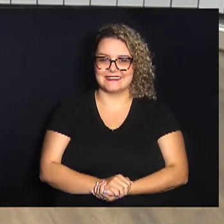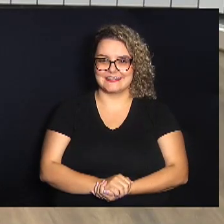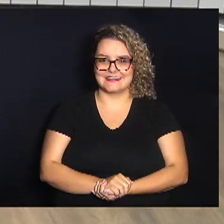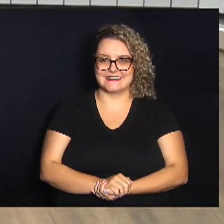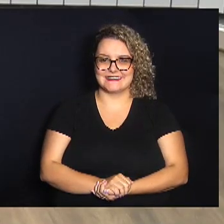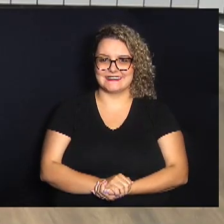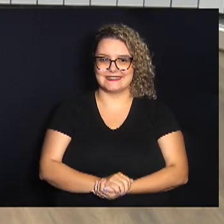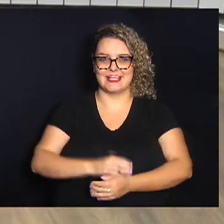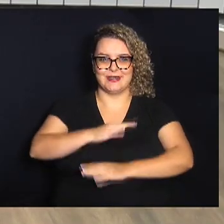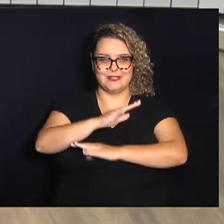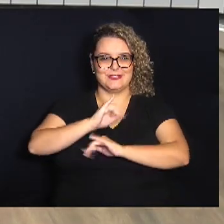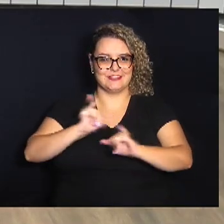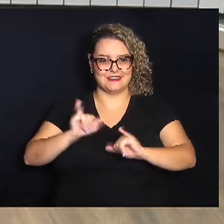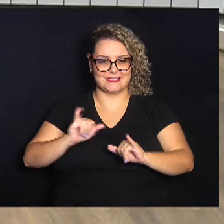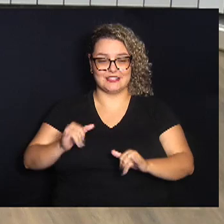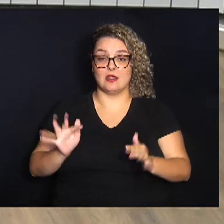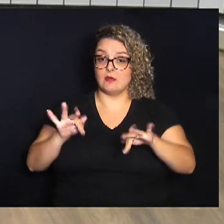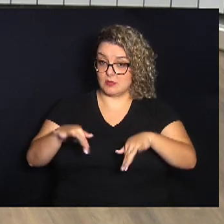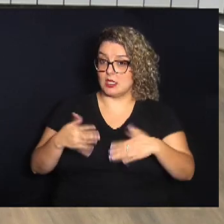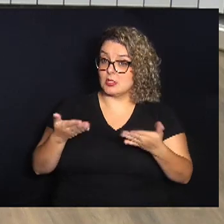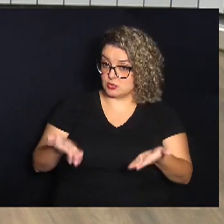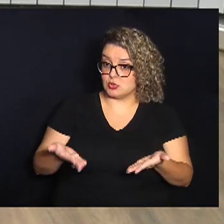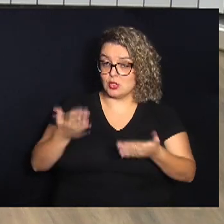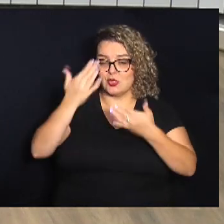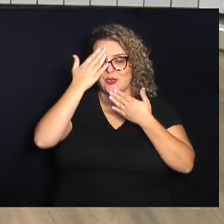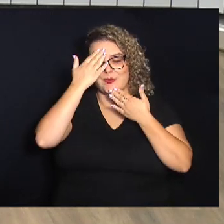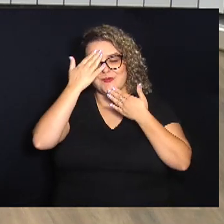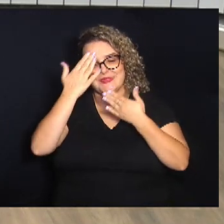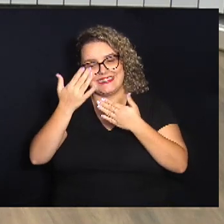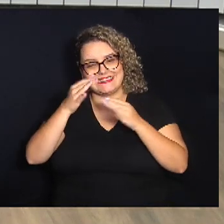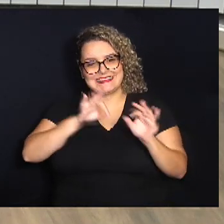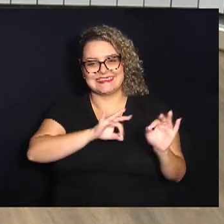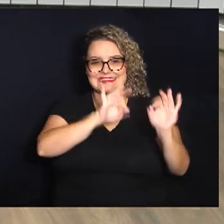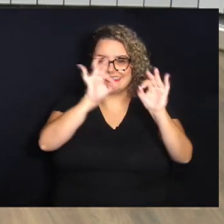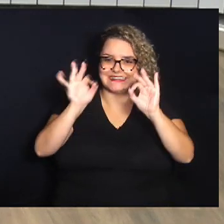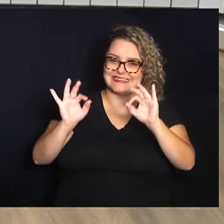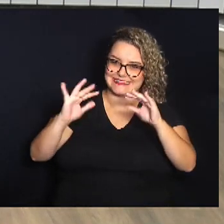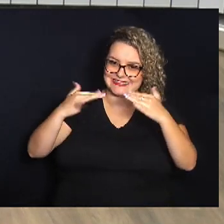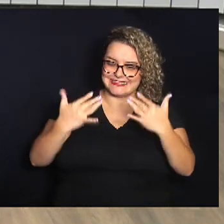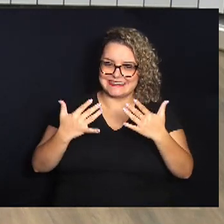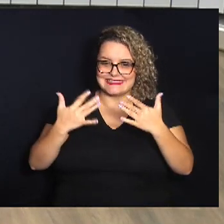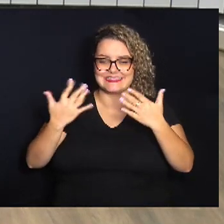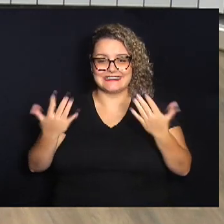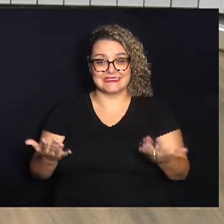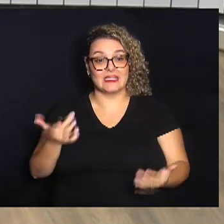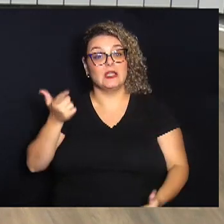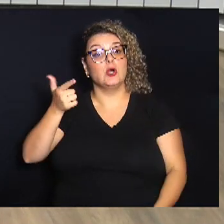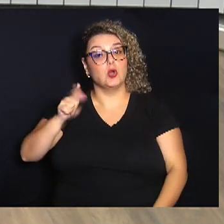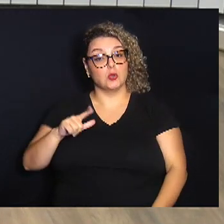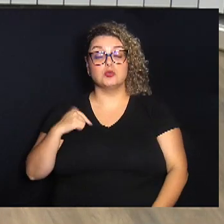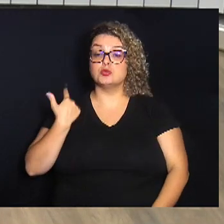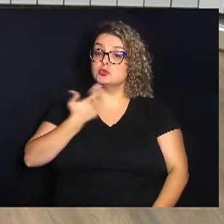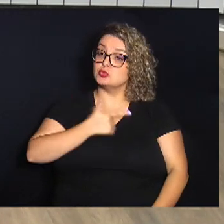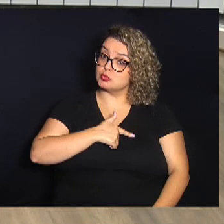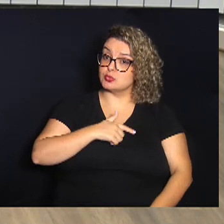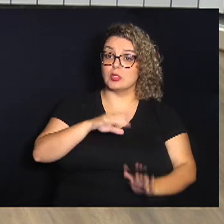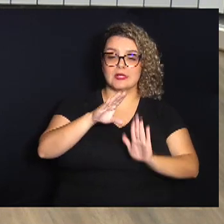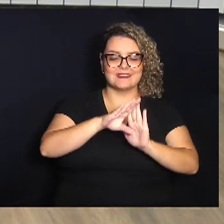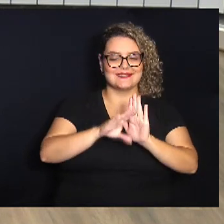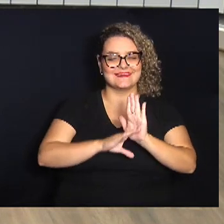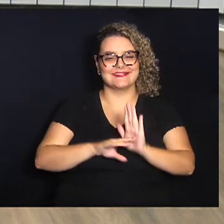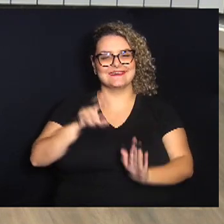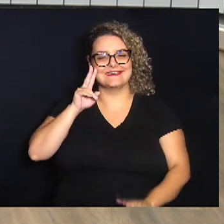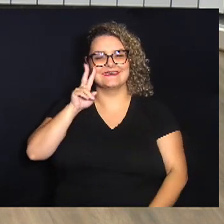O Jornal Câmara Notícia fica por aqui. Muito obrigado pela sua companhia, pela sua audiência. Continue na nossa